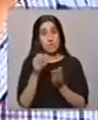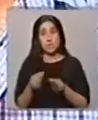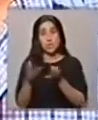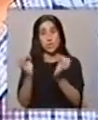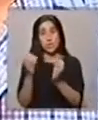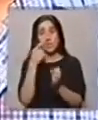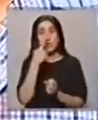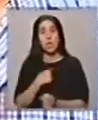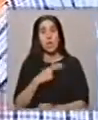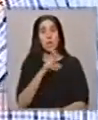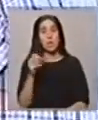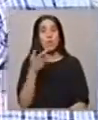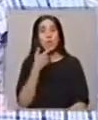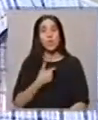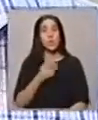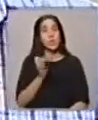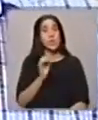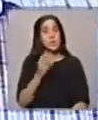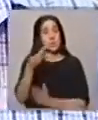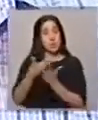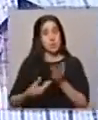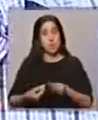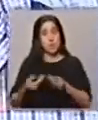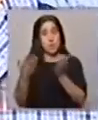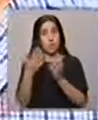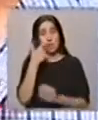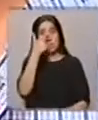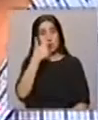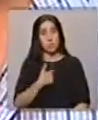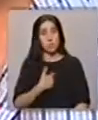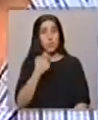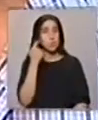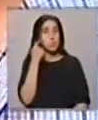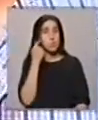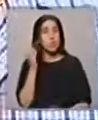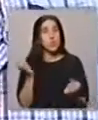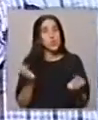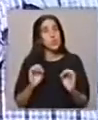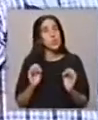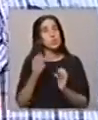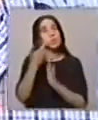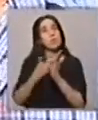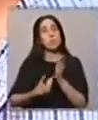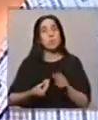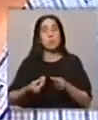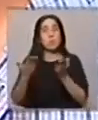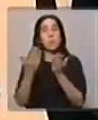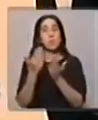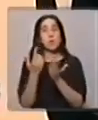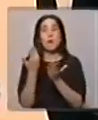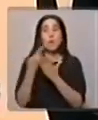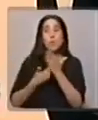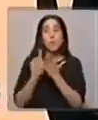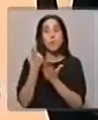Portanto, aceita a submissão da mesma declaração. Portanto, se a pessoa não tiver conhecimento, entrega uma declaração com um documento em falta.